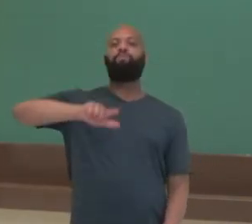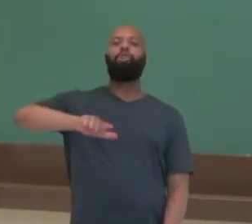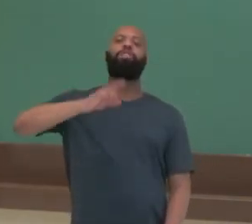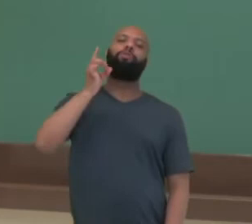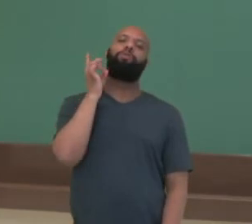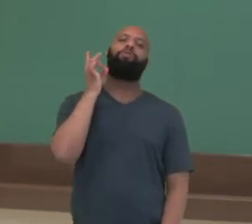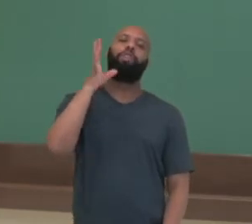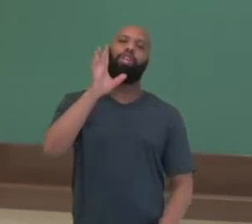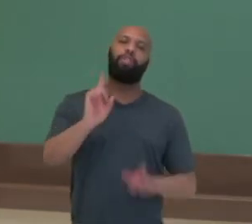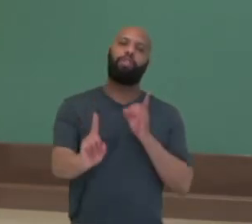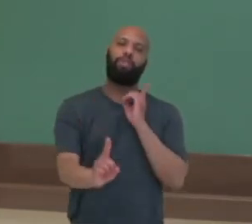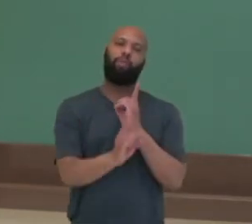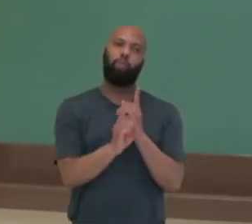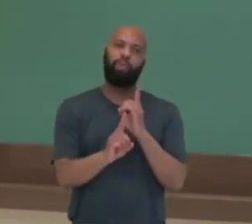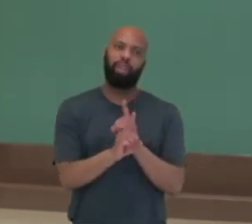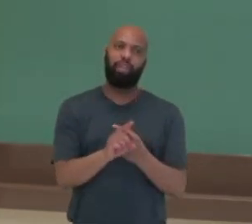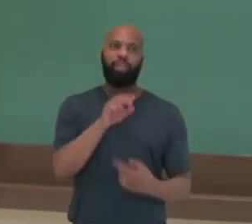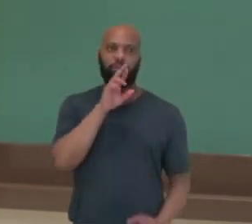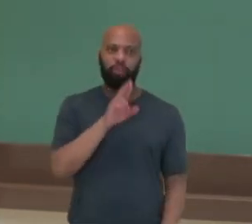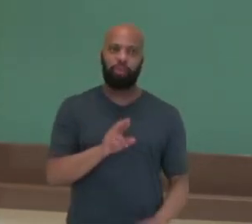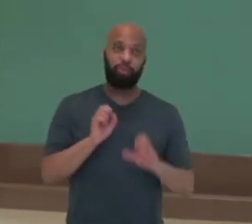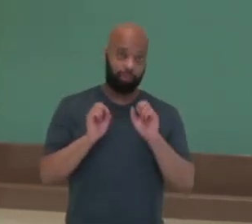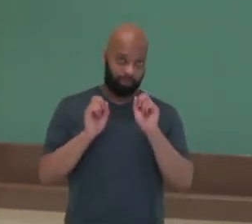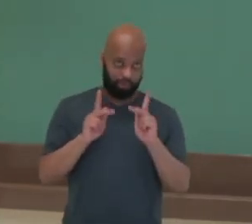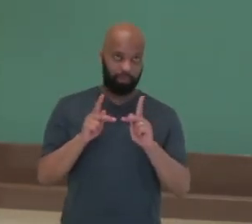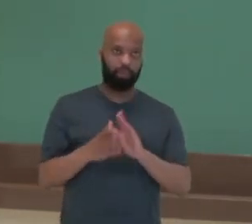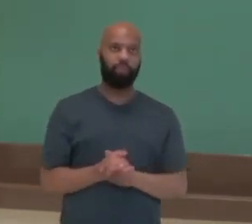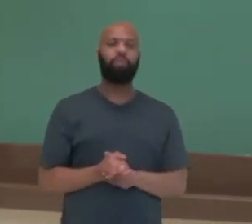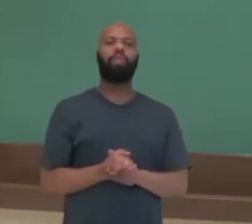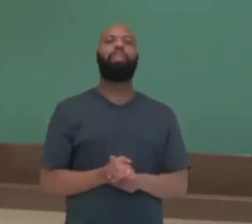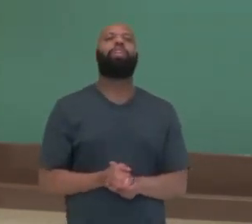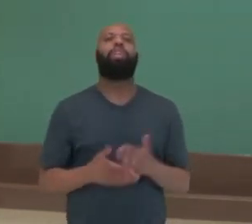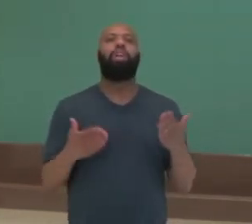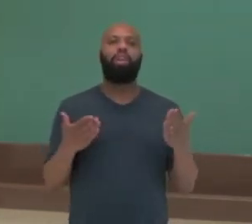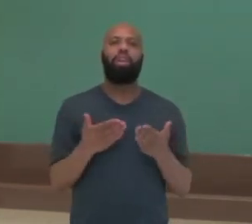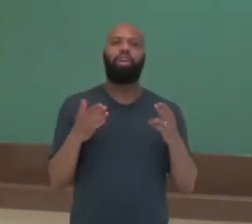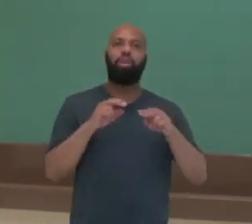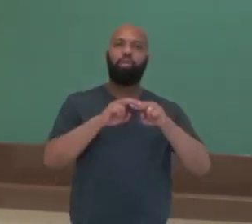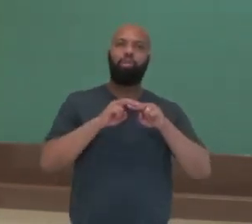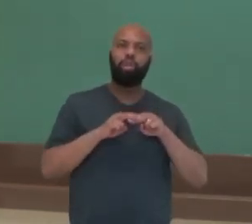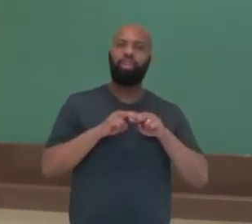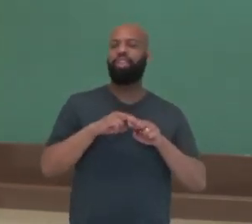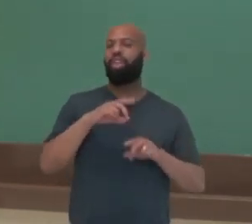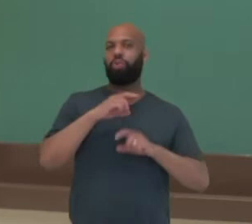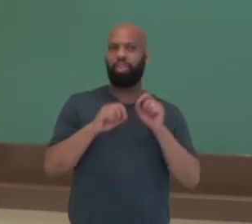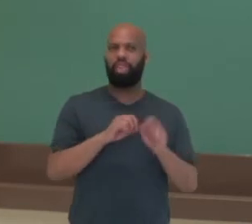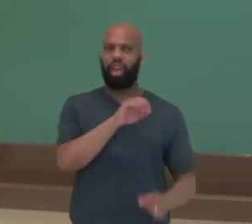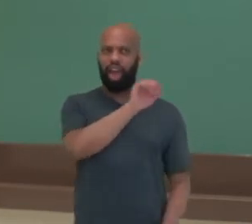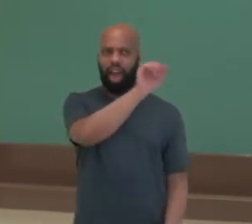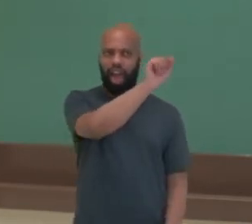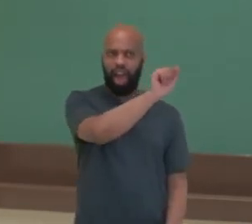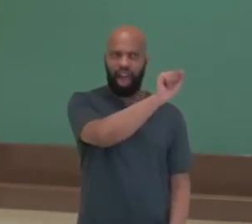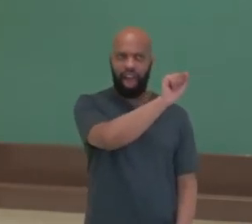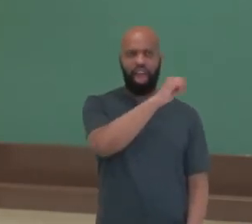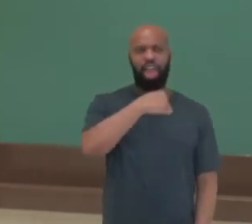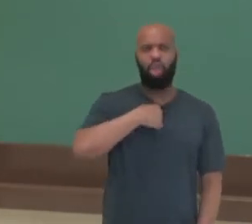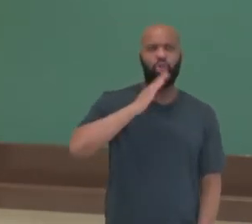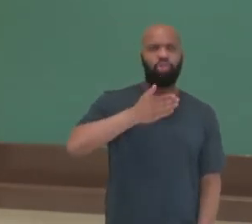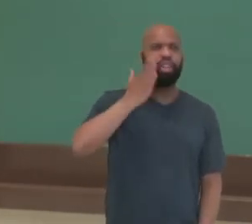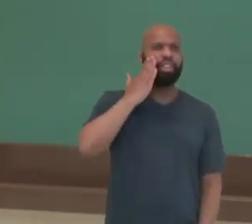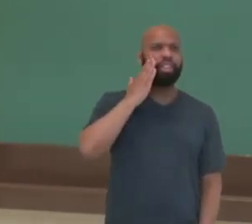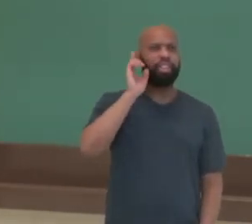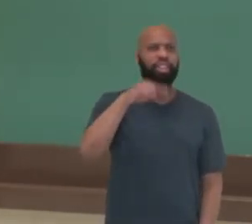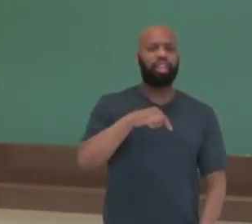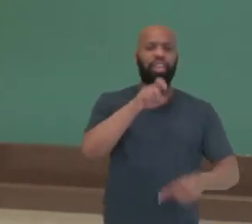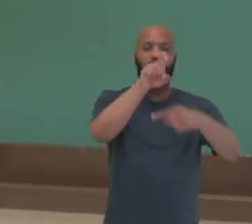mais fácil para a gente resolver, não é mesmo? Então, por isso que a gente substitui aqui o A agora por X sobre